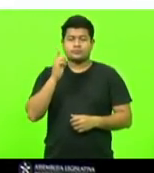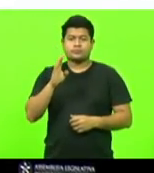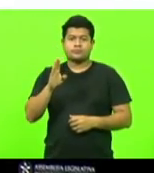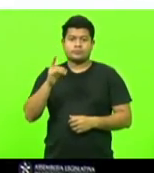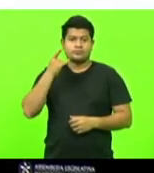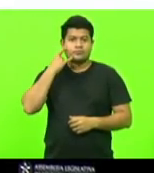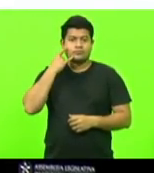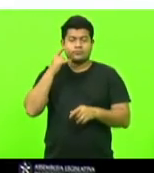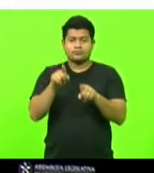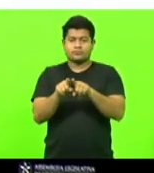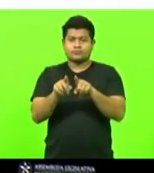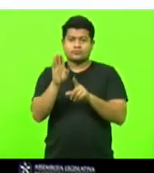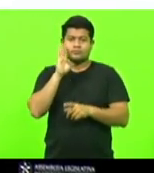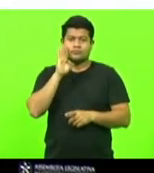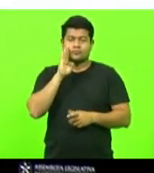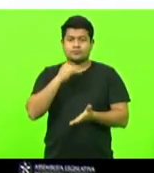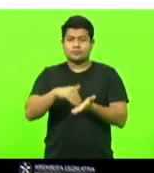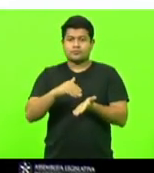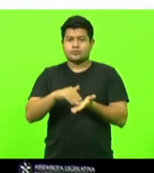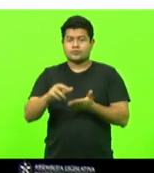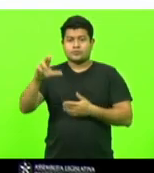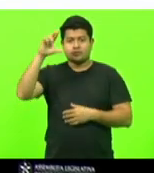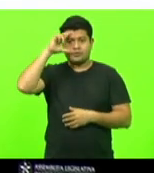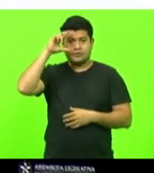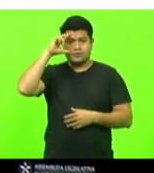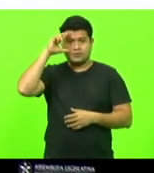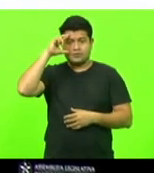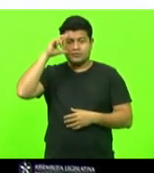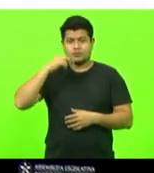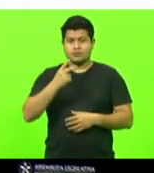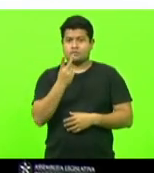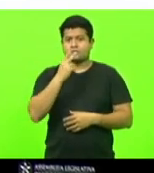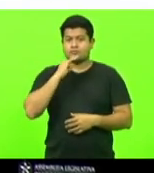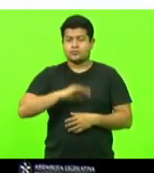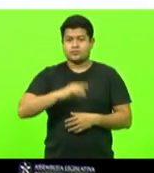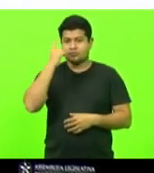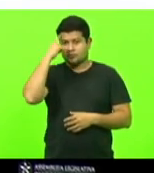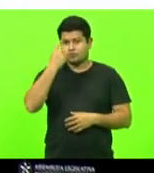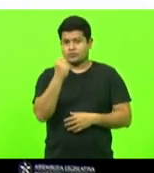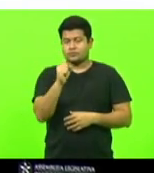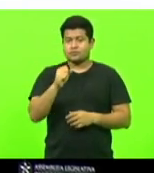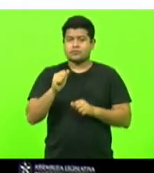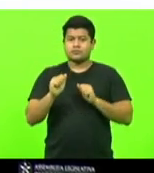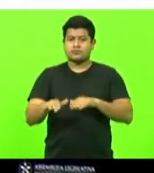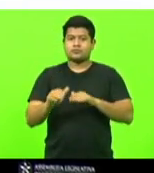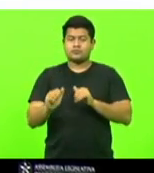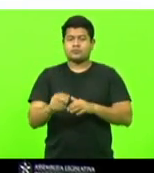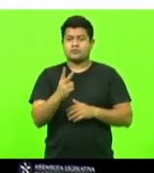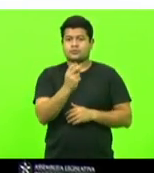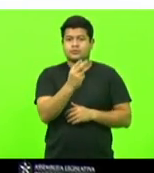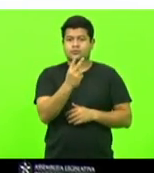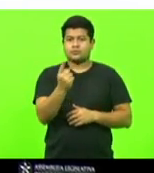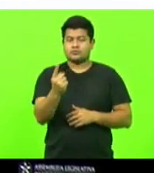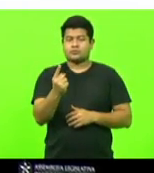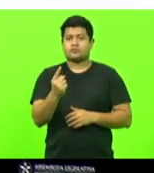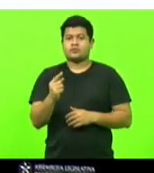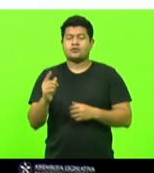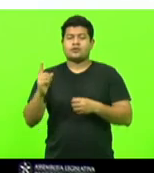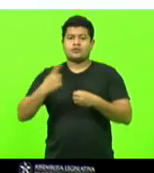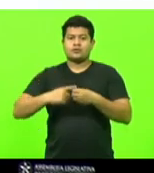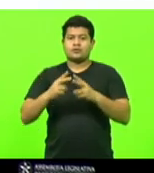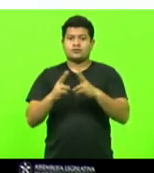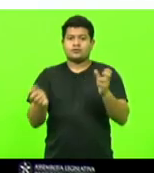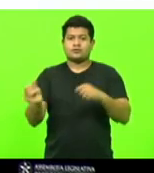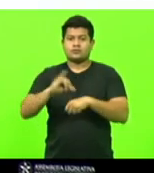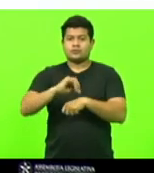Berlanda, a secretaria do deputado Ricardo Alba, às 14 horas do dia 8 de setembro do ano 2021, nessa cidade em Florianópolis, capital do Estado de